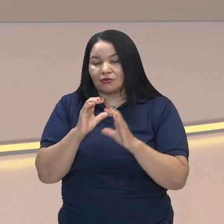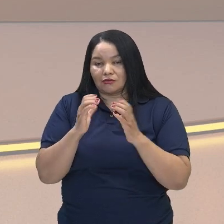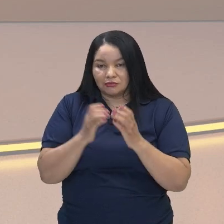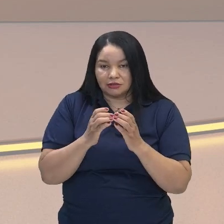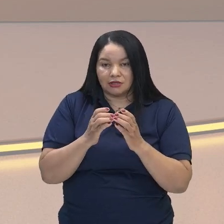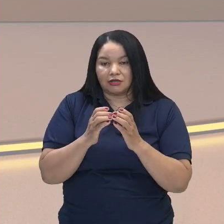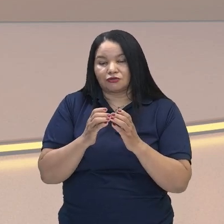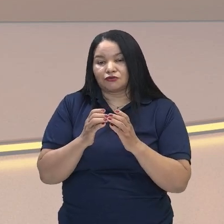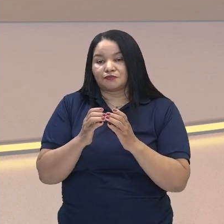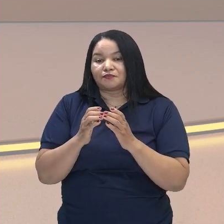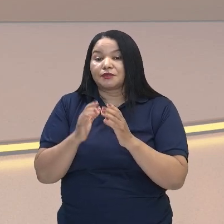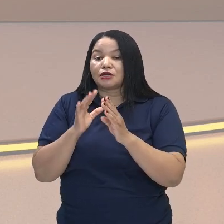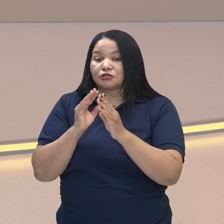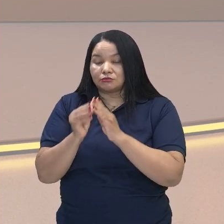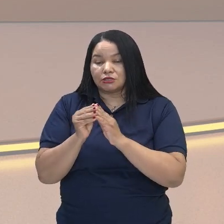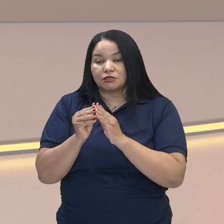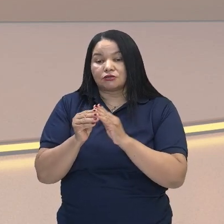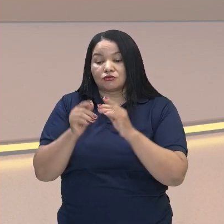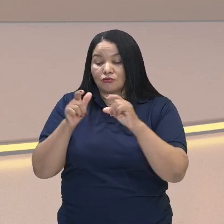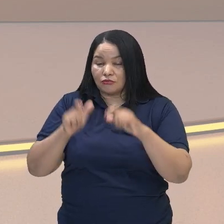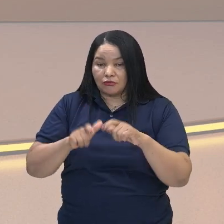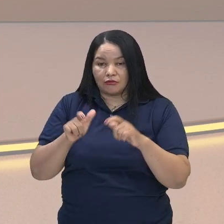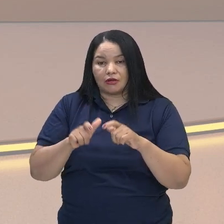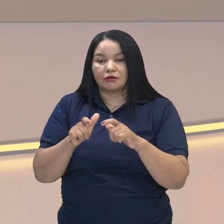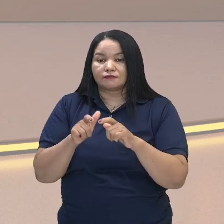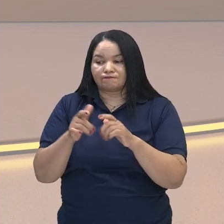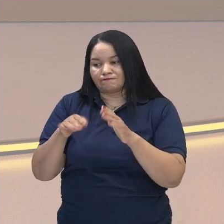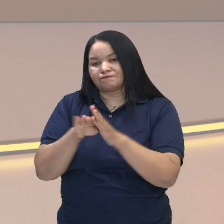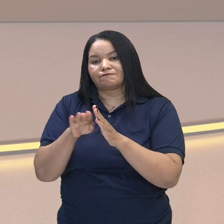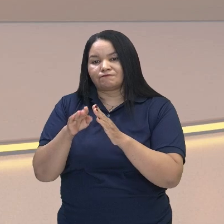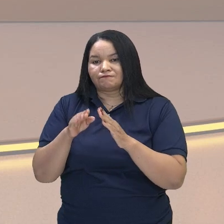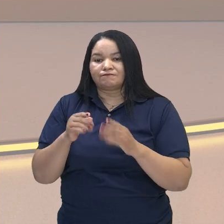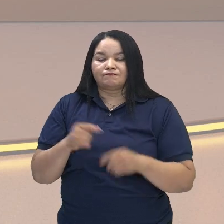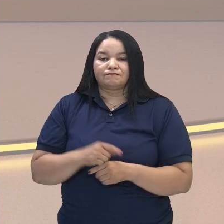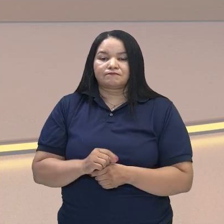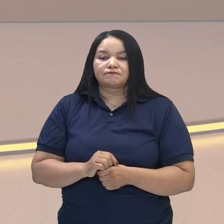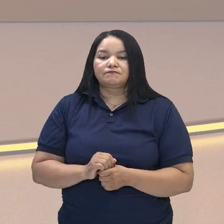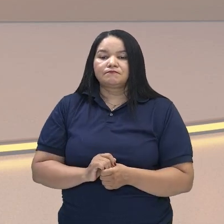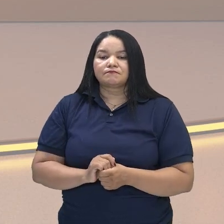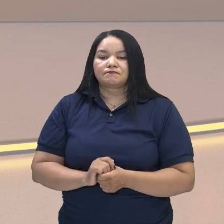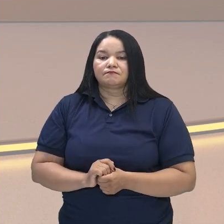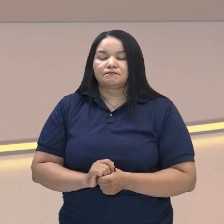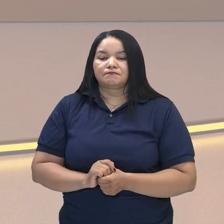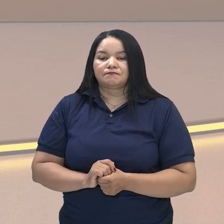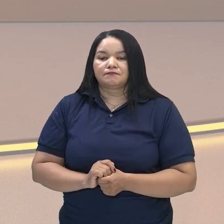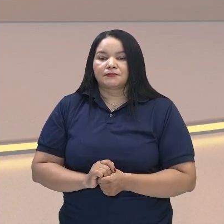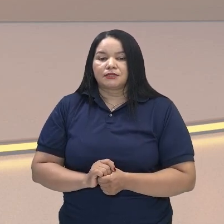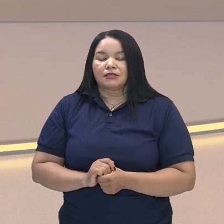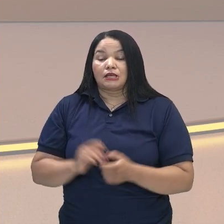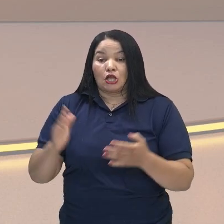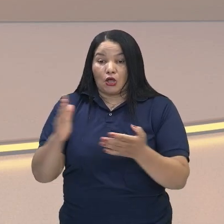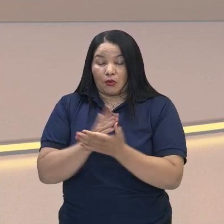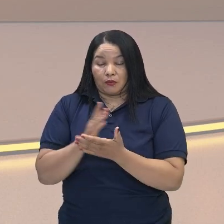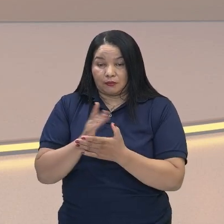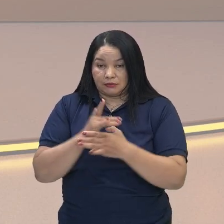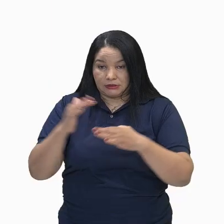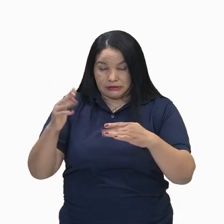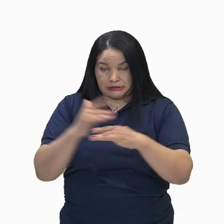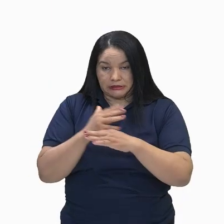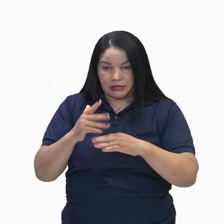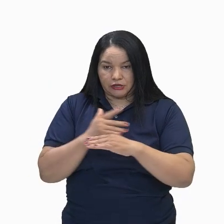imigrantes, principalmente nos locais de destino. Então, olha só, cidades que